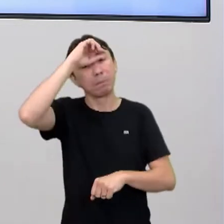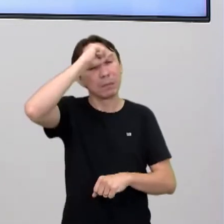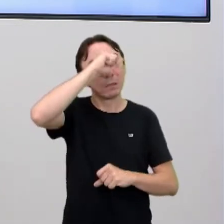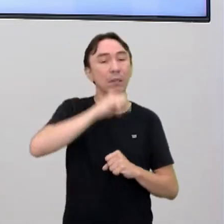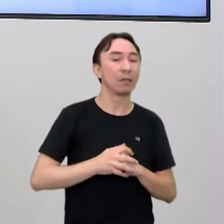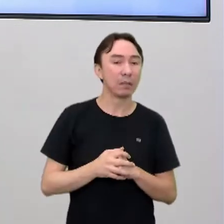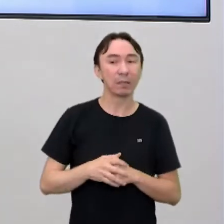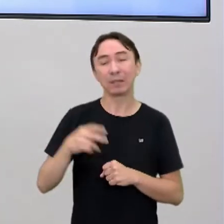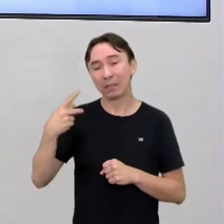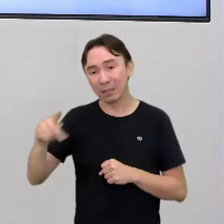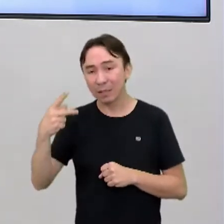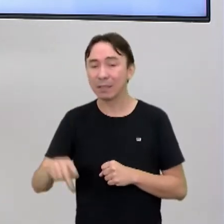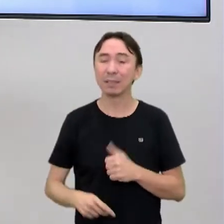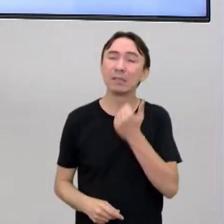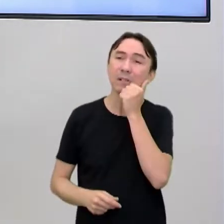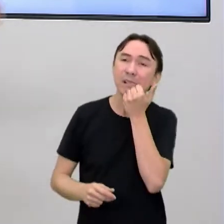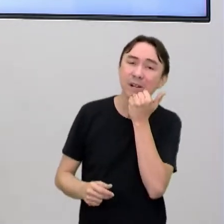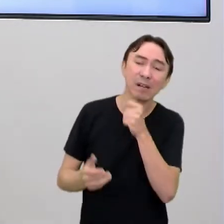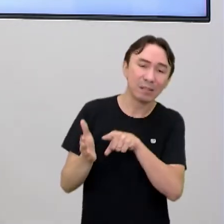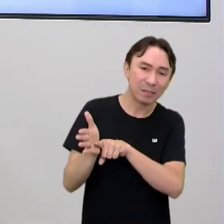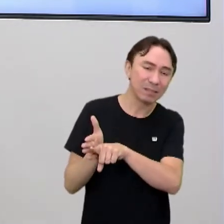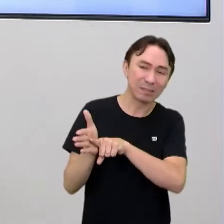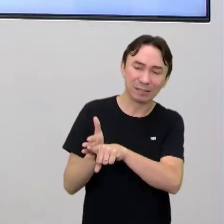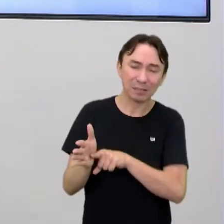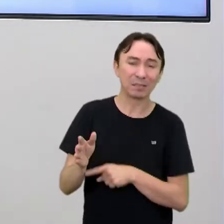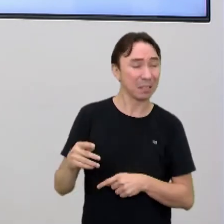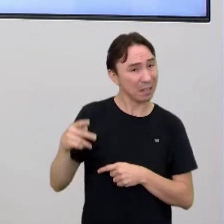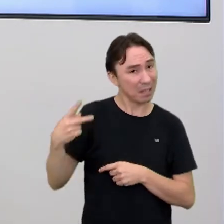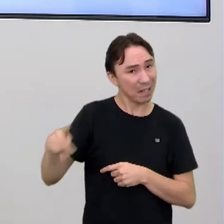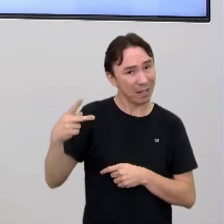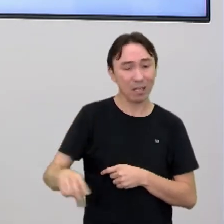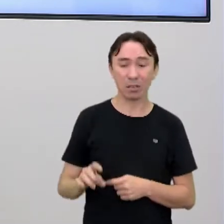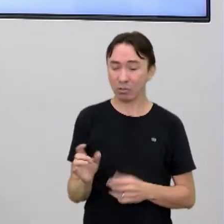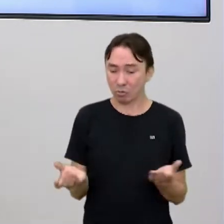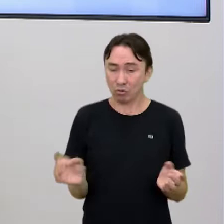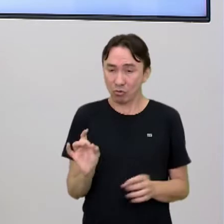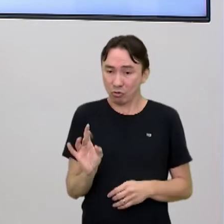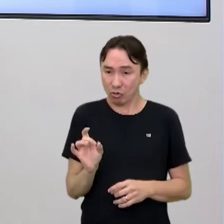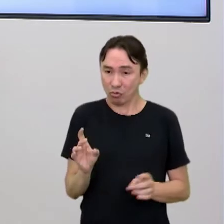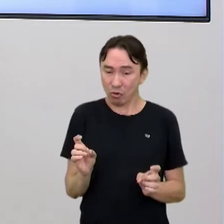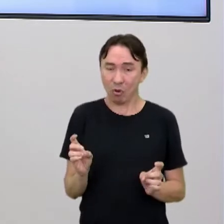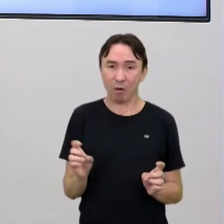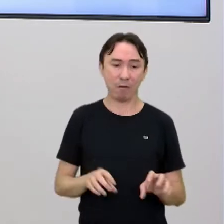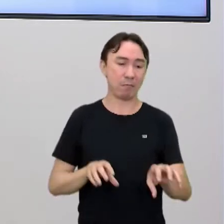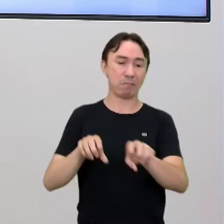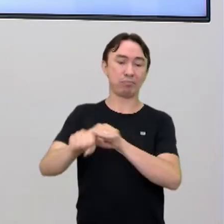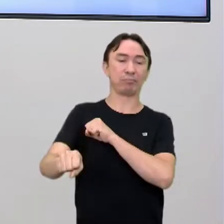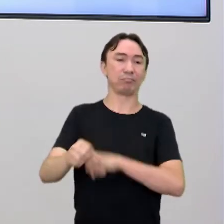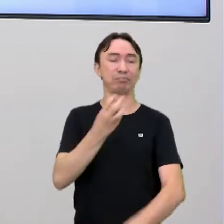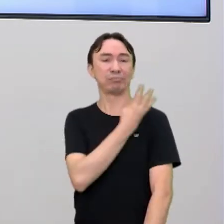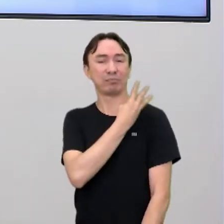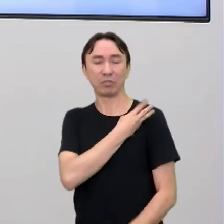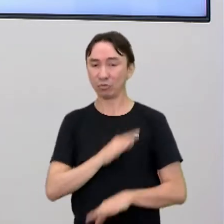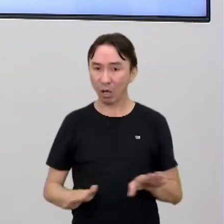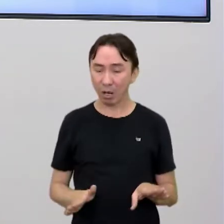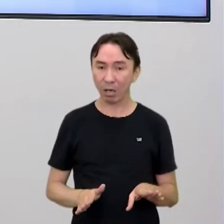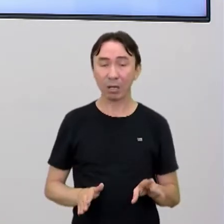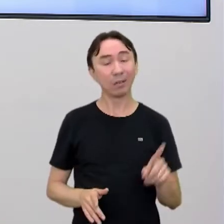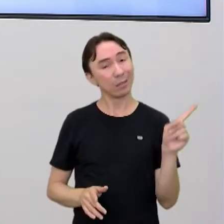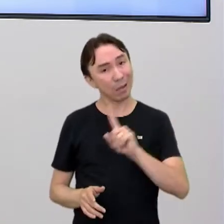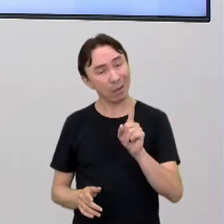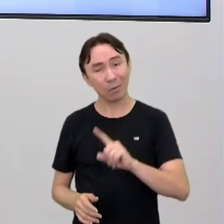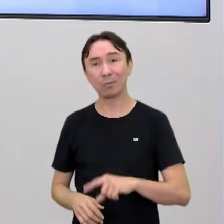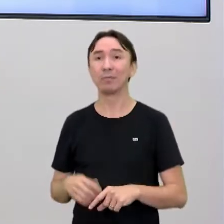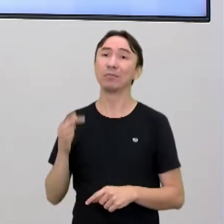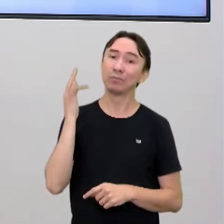acompanhá-lo muito além do ensino médio. Quando ele entrar numa universidade, numa